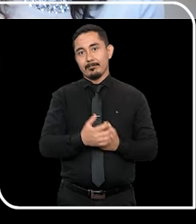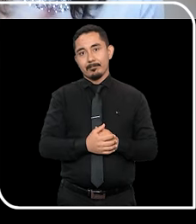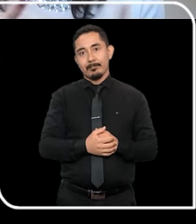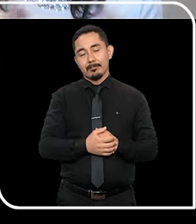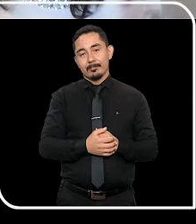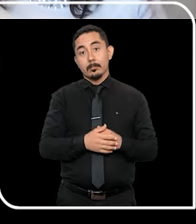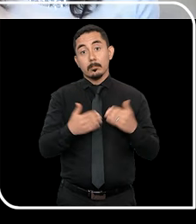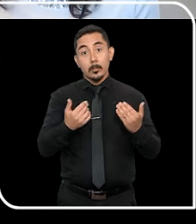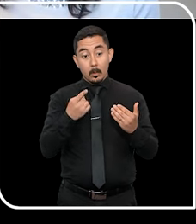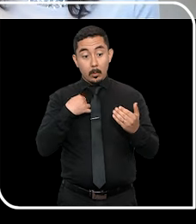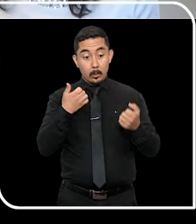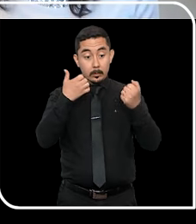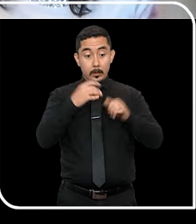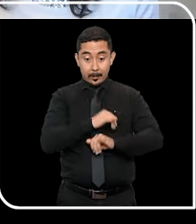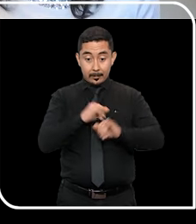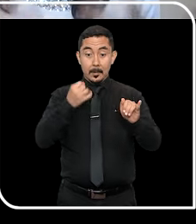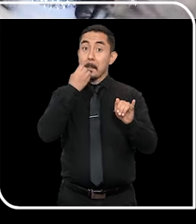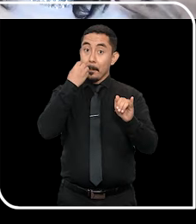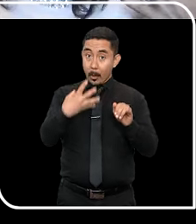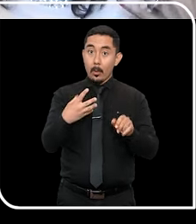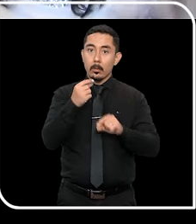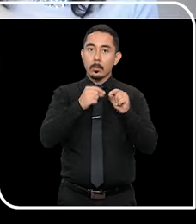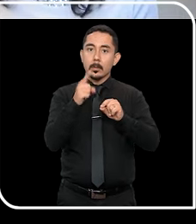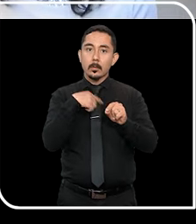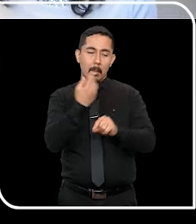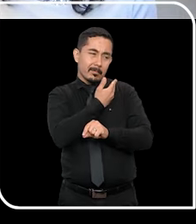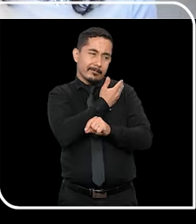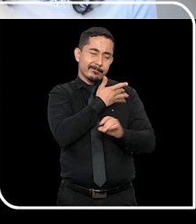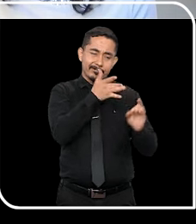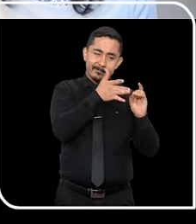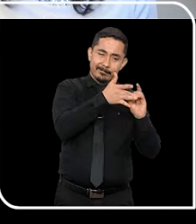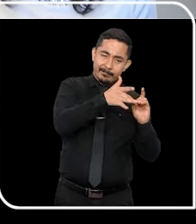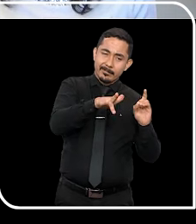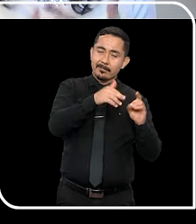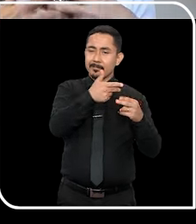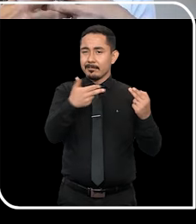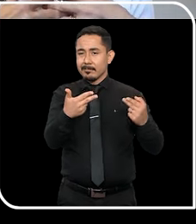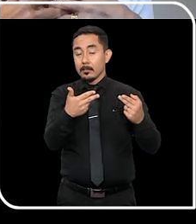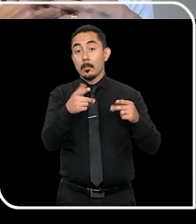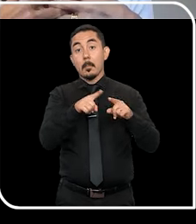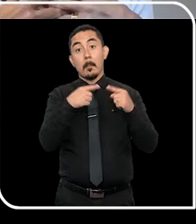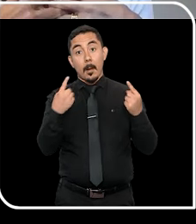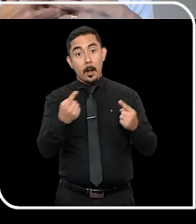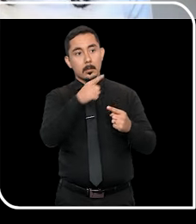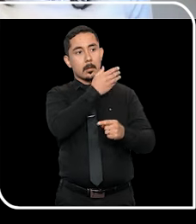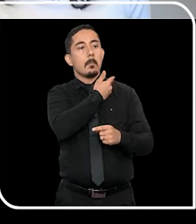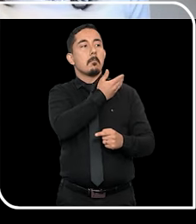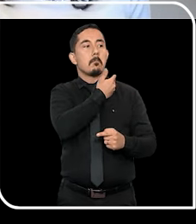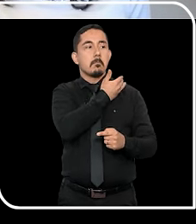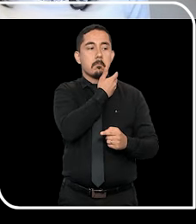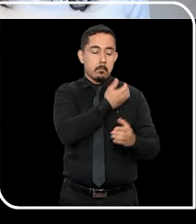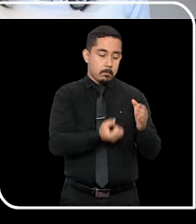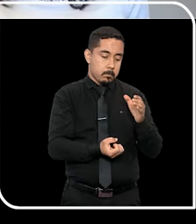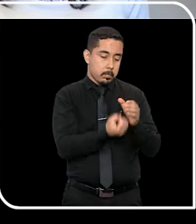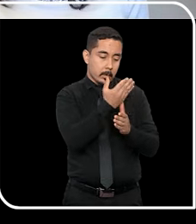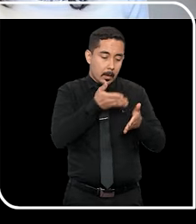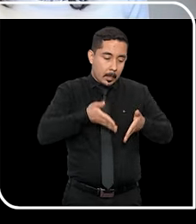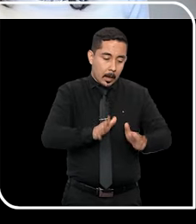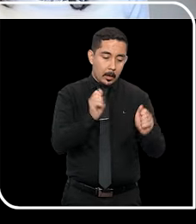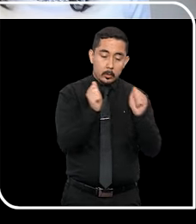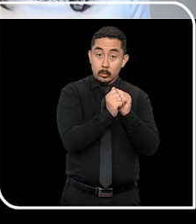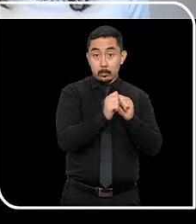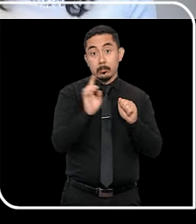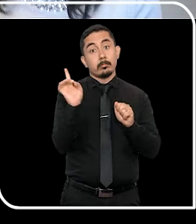trago é que apesar de todos nós sermos preconceituosos e sermos capacitistas em relação a isso o preconceito não é uma coisa que nasce com as